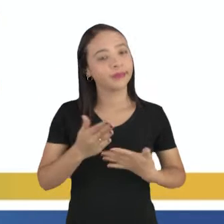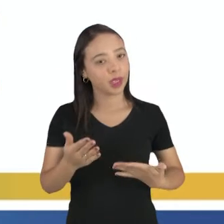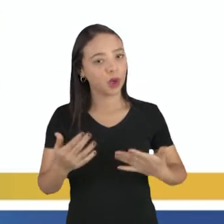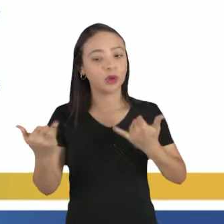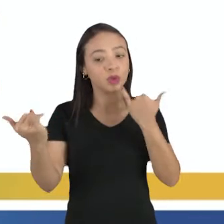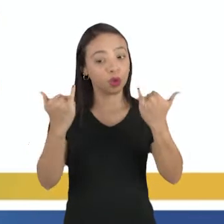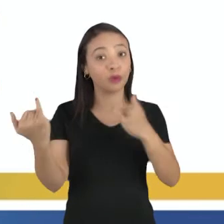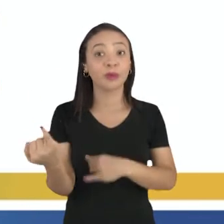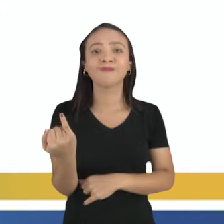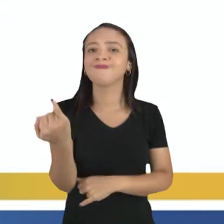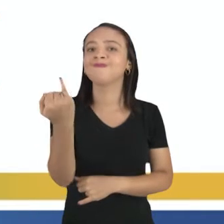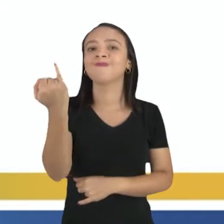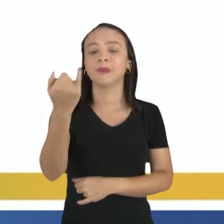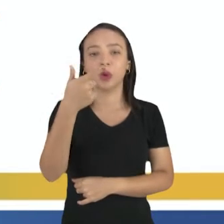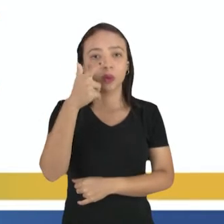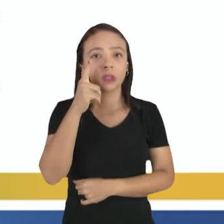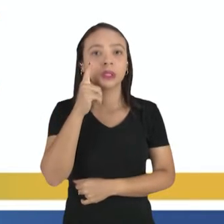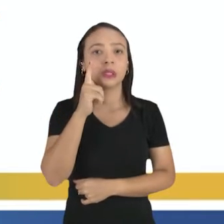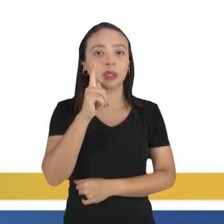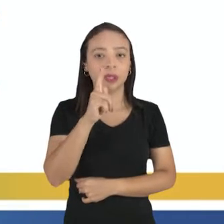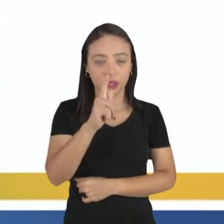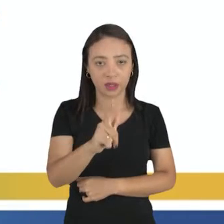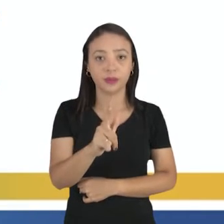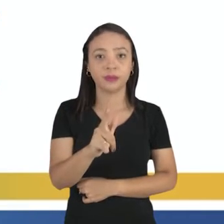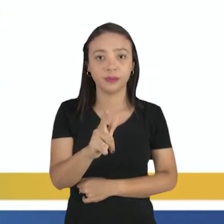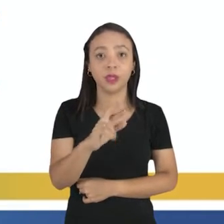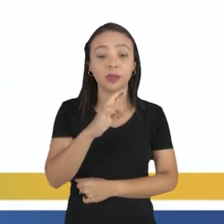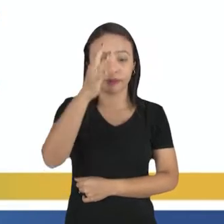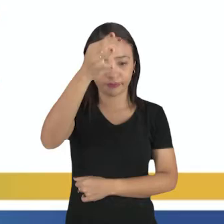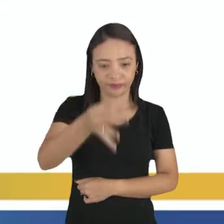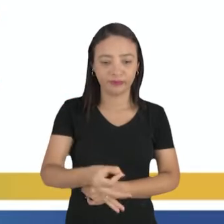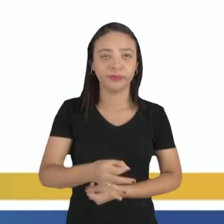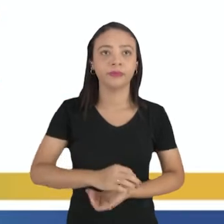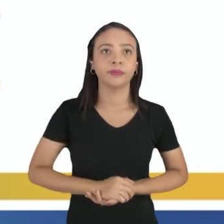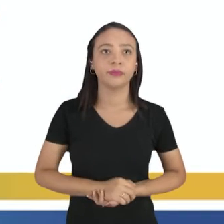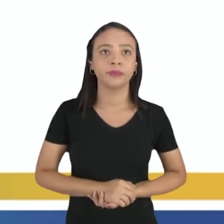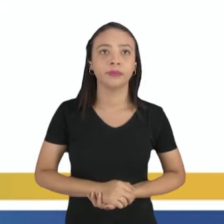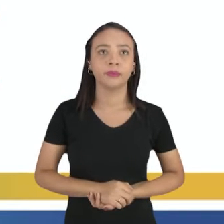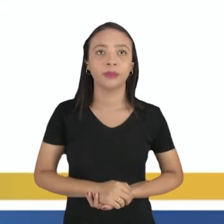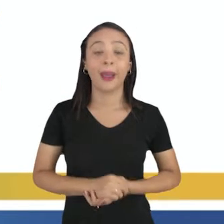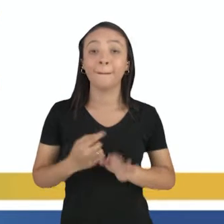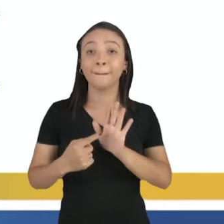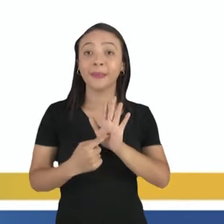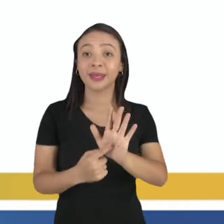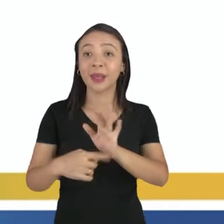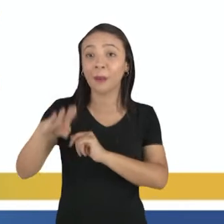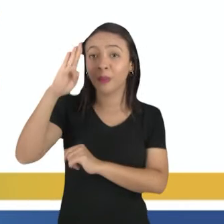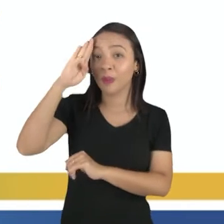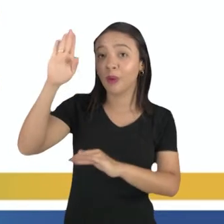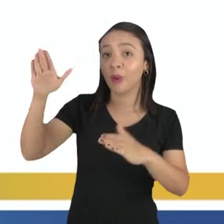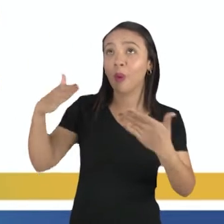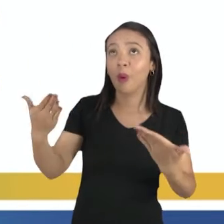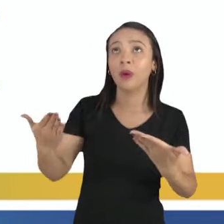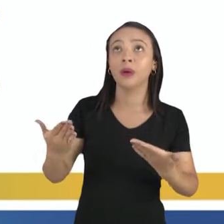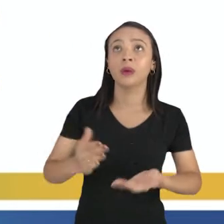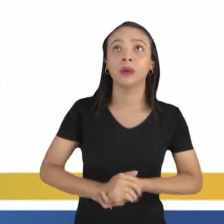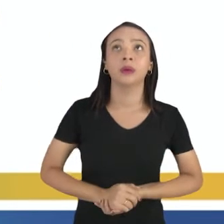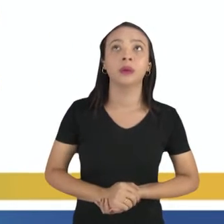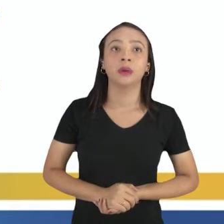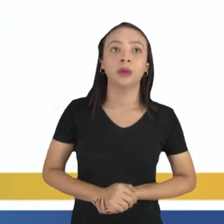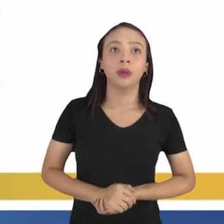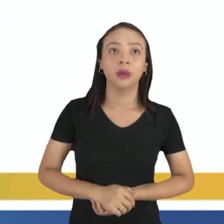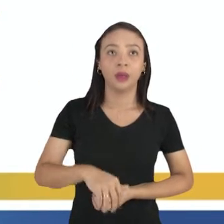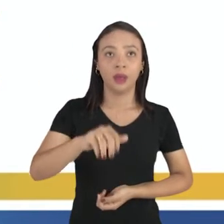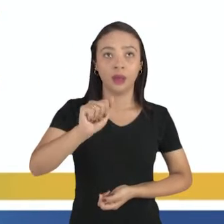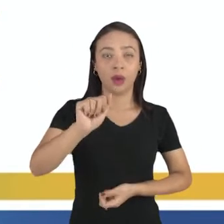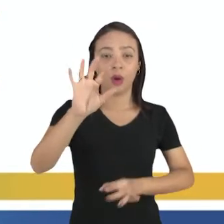informações importantíssimas para que nós possamos chegar à resposta adequada. Destaca-se a